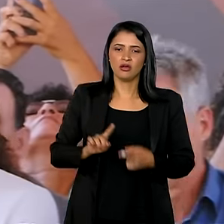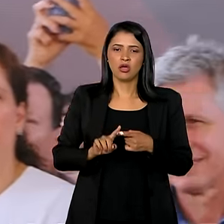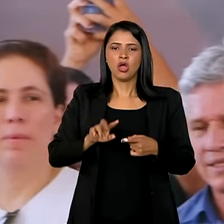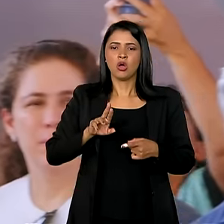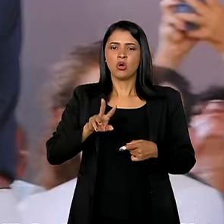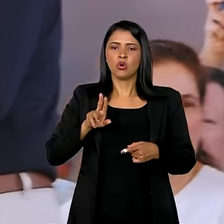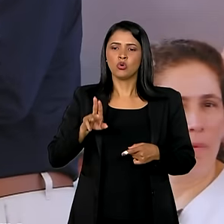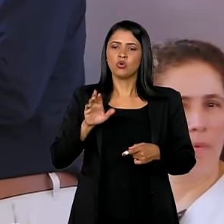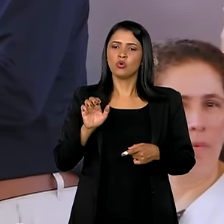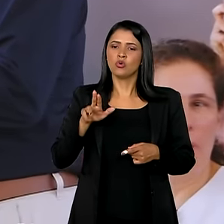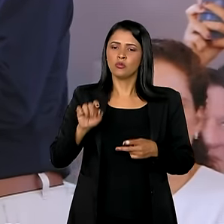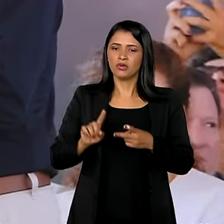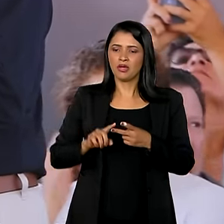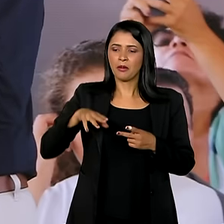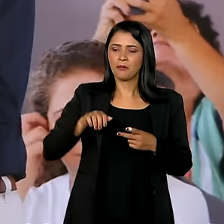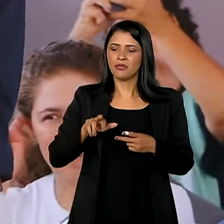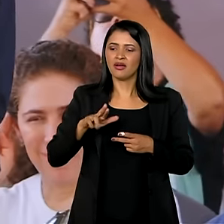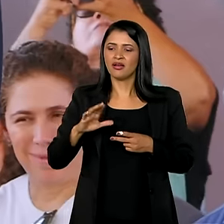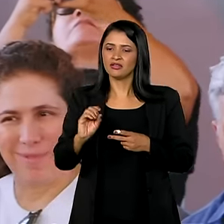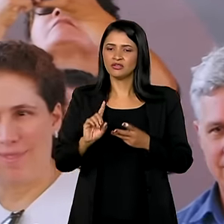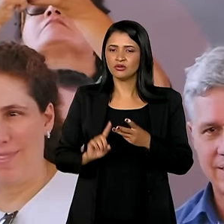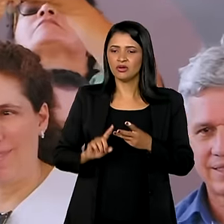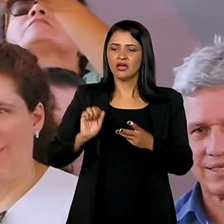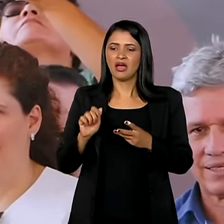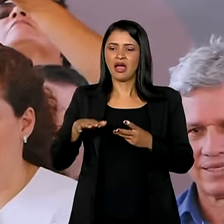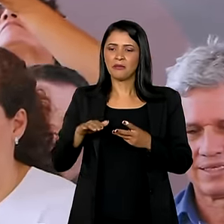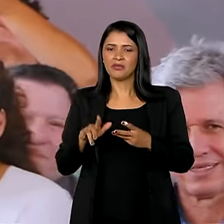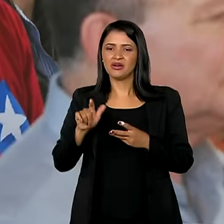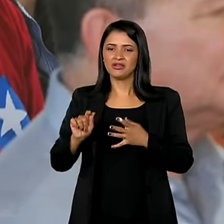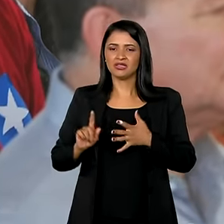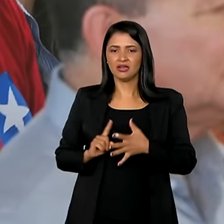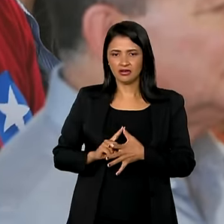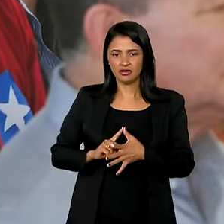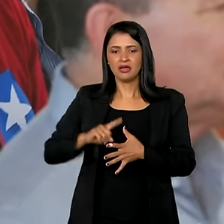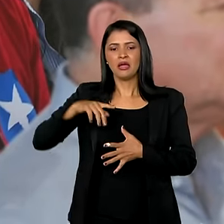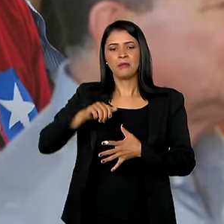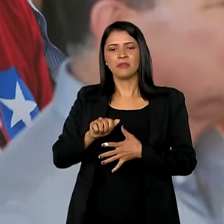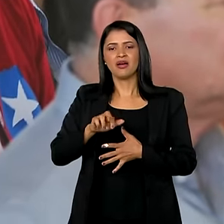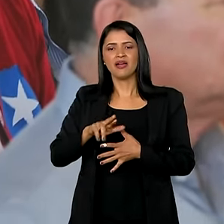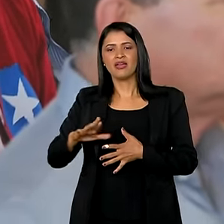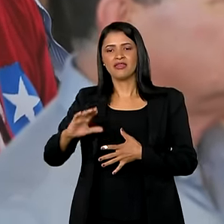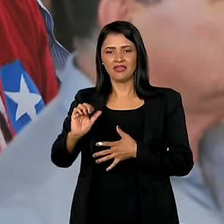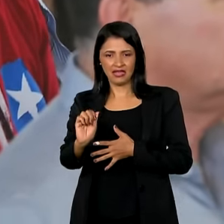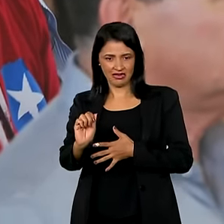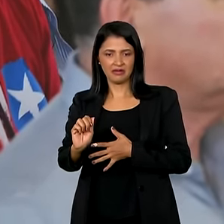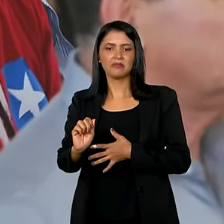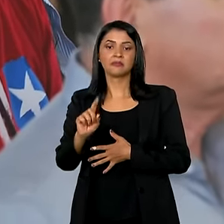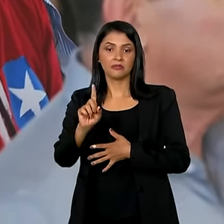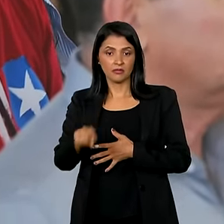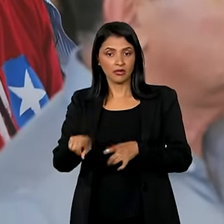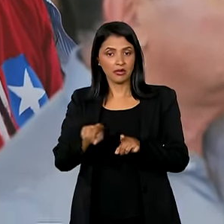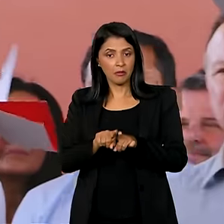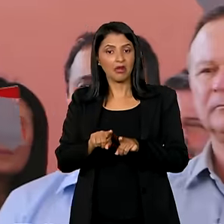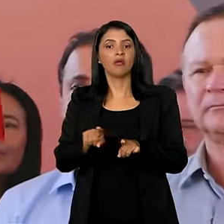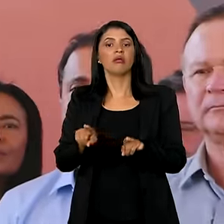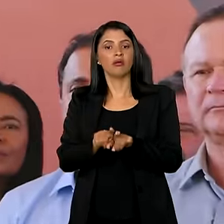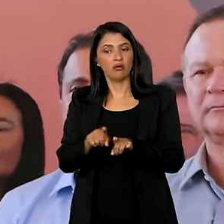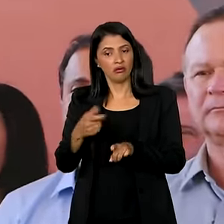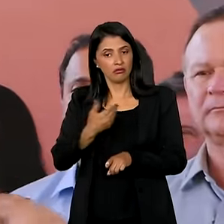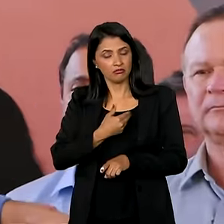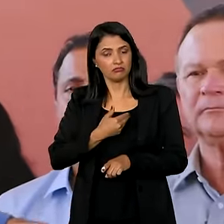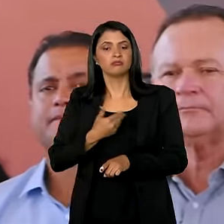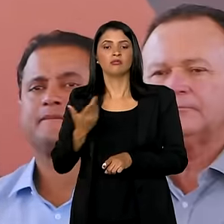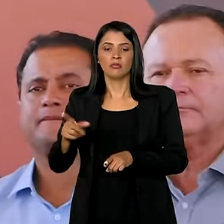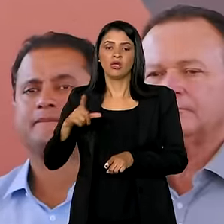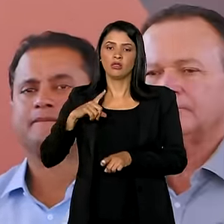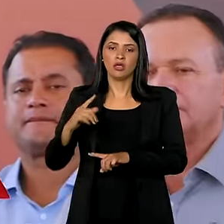Júnior, Márcio Gerri, Amanda Gentil e Marreca Filho. Também companheiros e companheiras